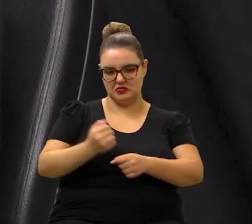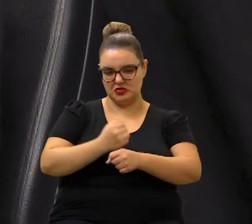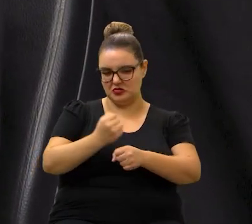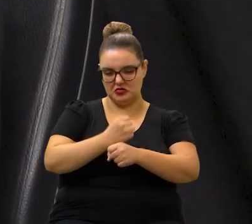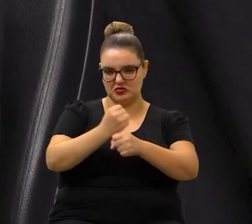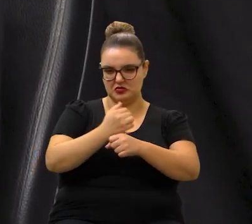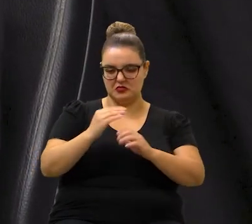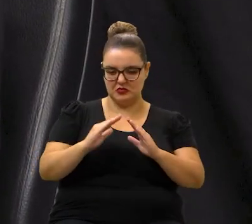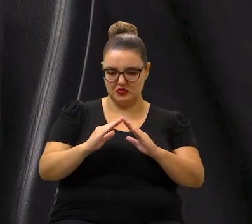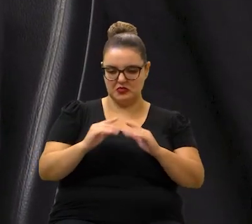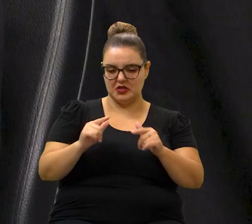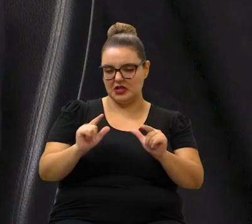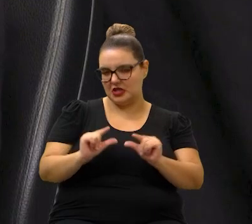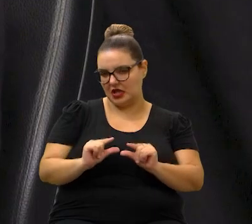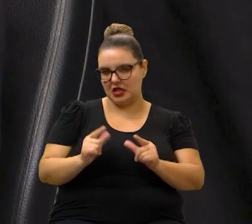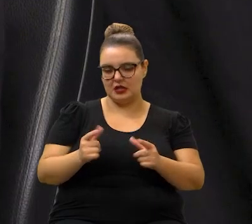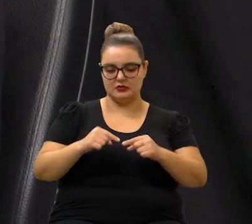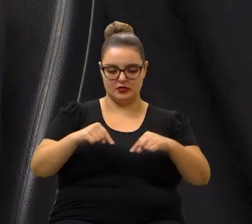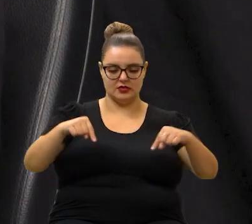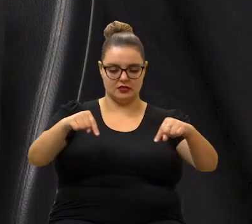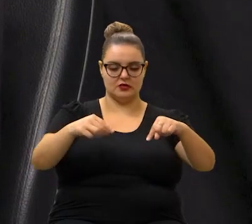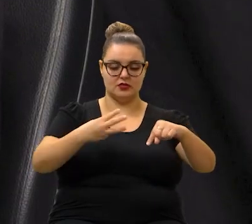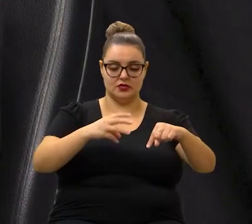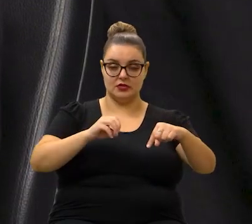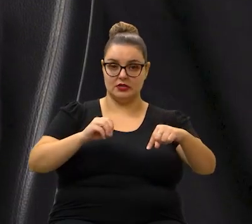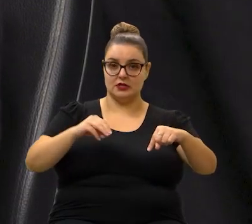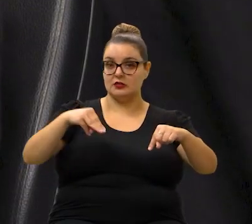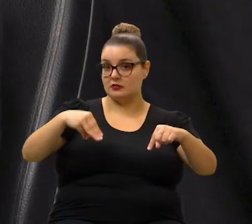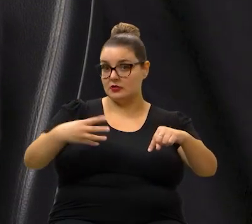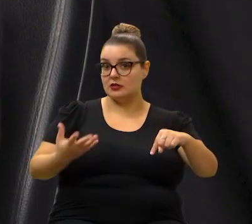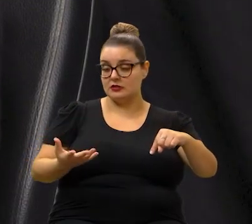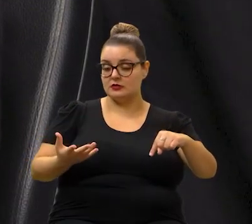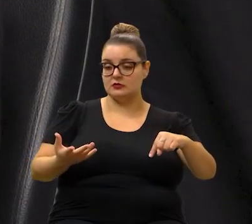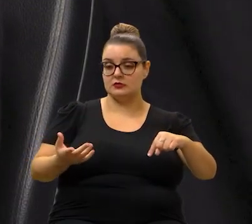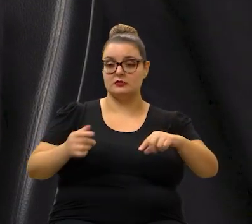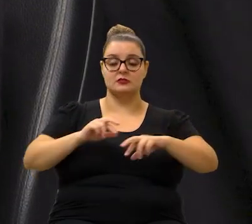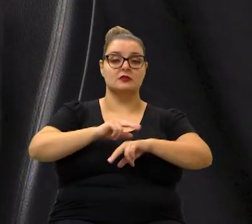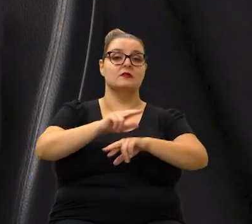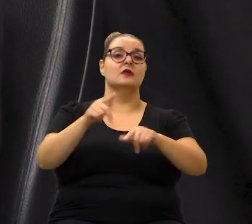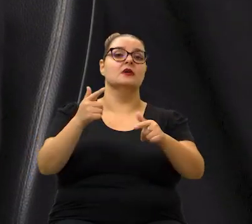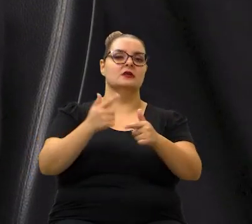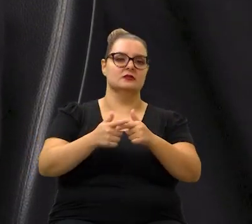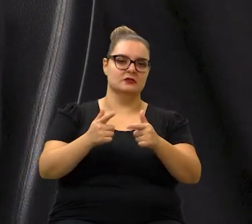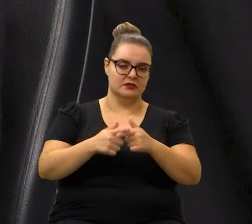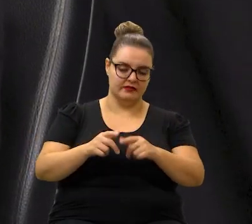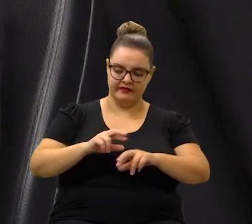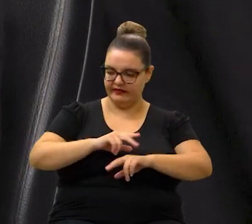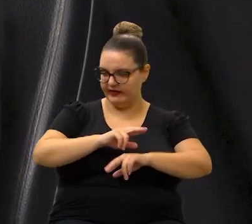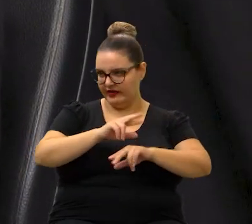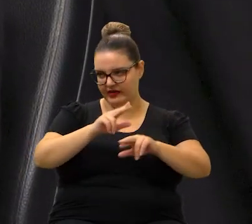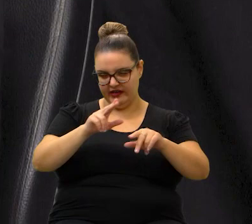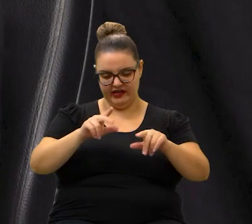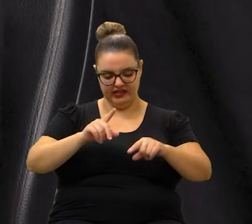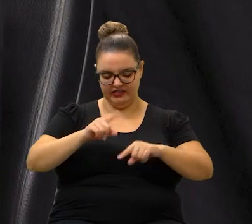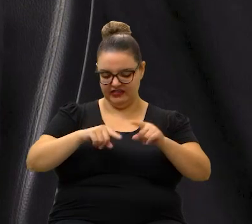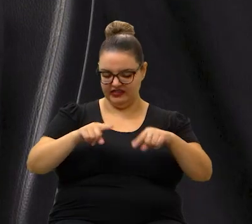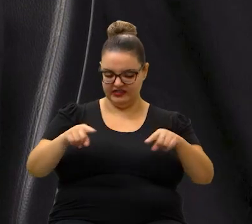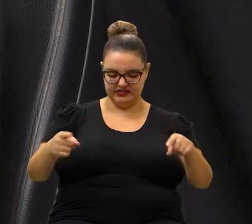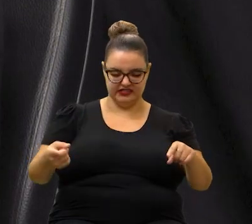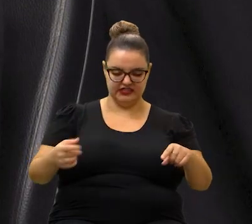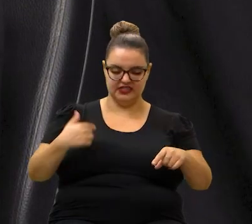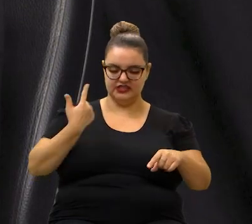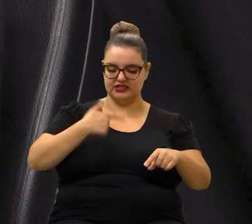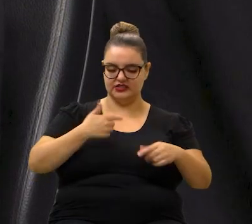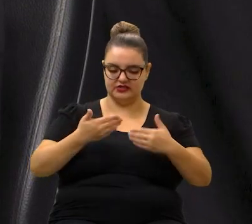pequena um terreno de 300 m e com muitos problemas e começou ali a gente